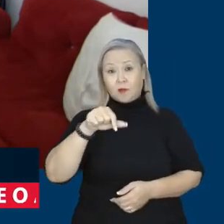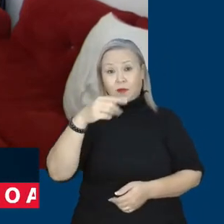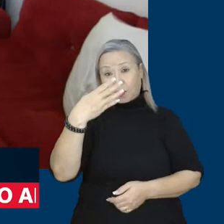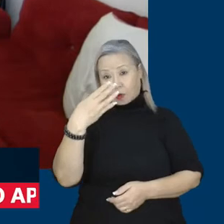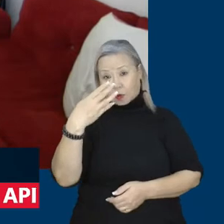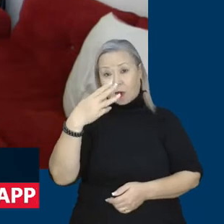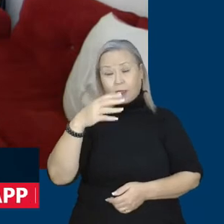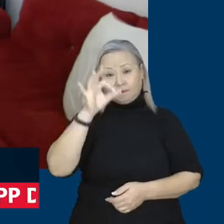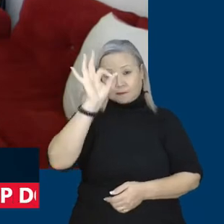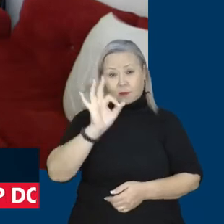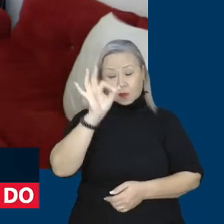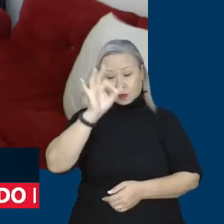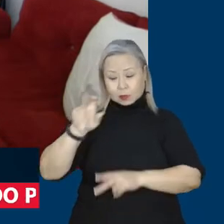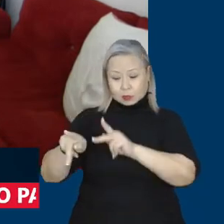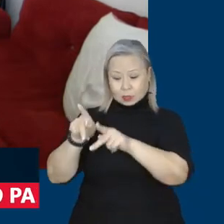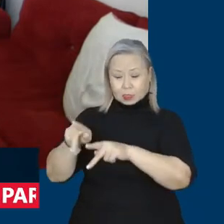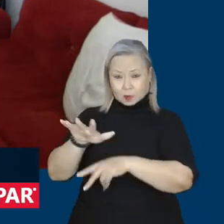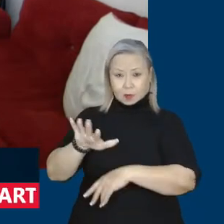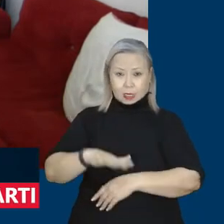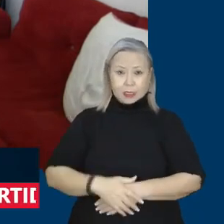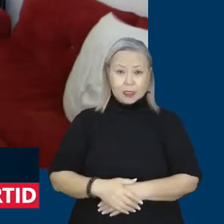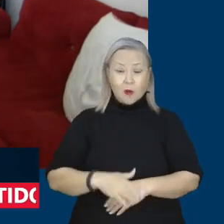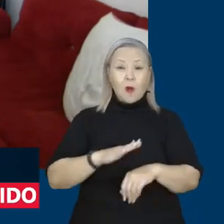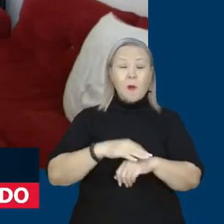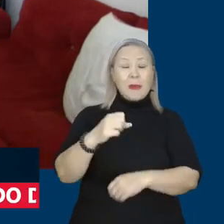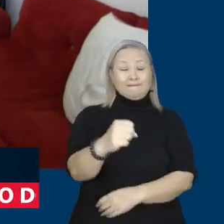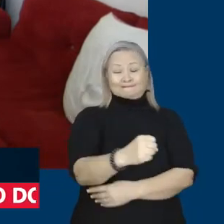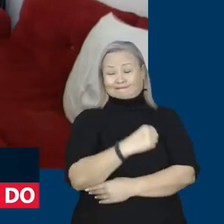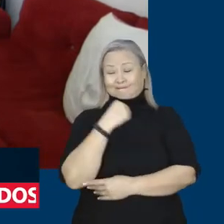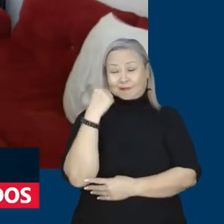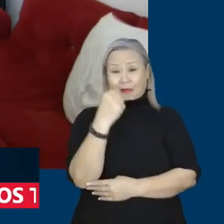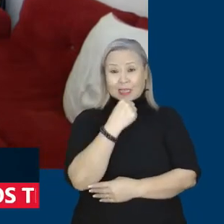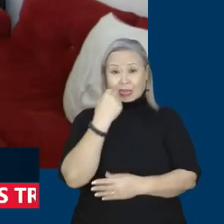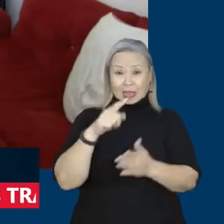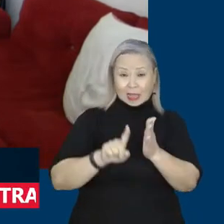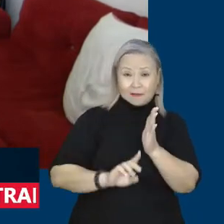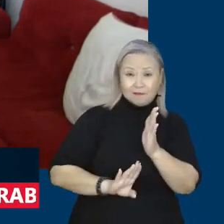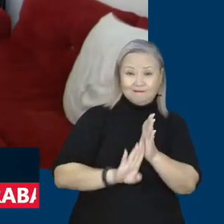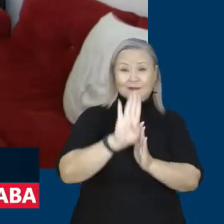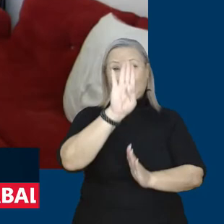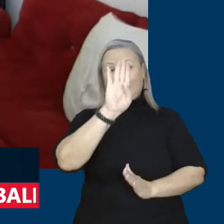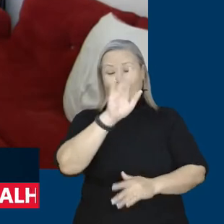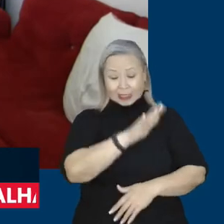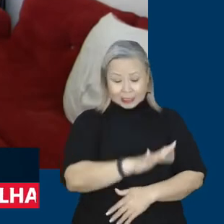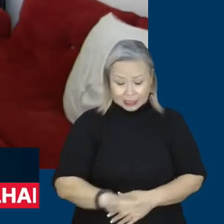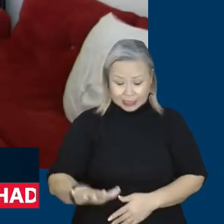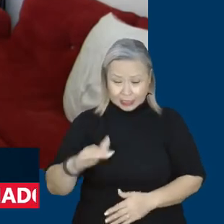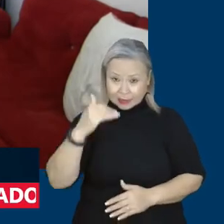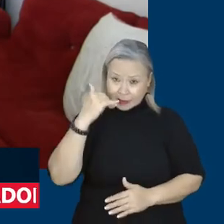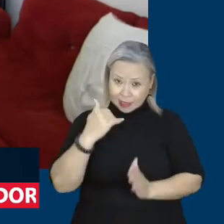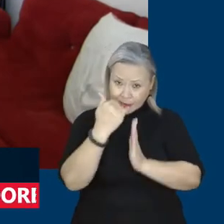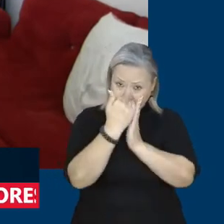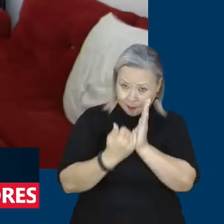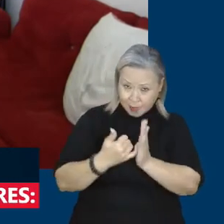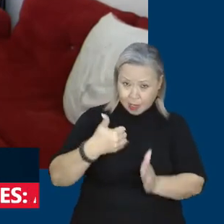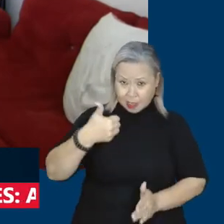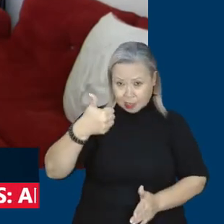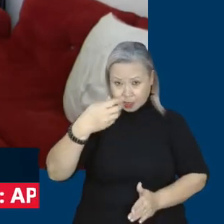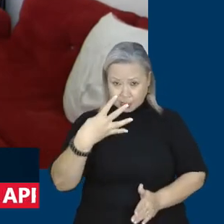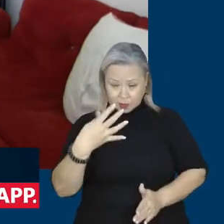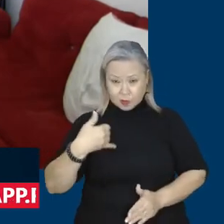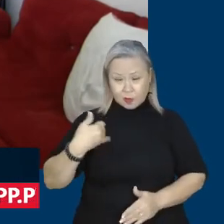8,4% da população mas o mais grave é o índice de crianças com menos de 14 anos de idade